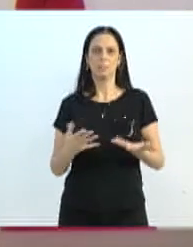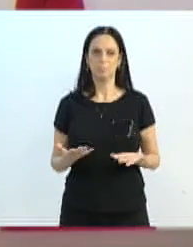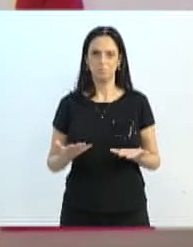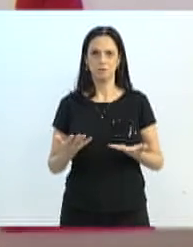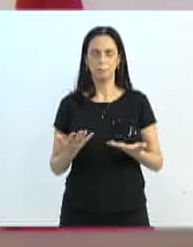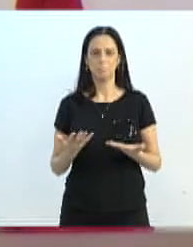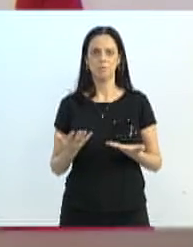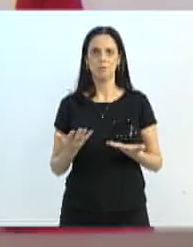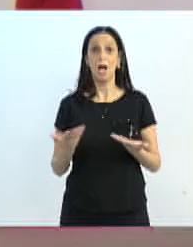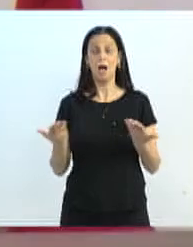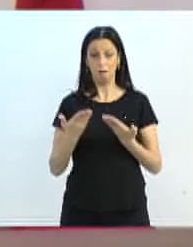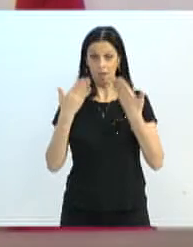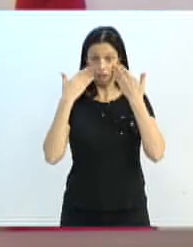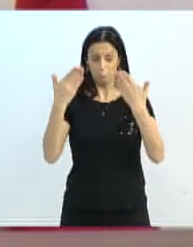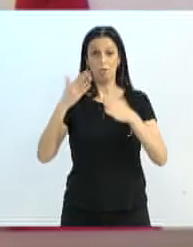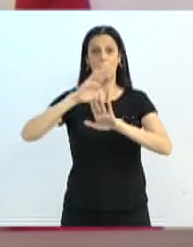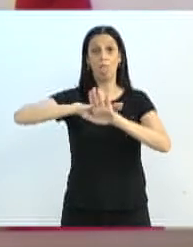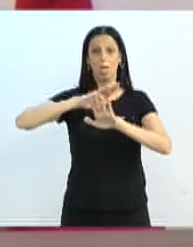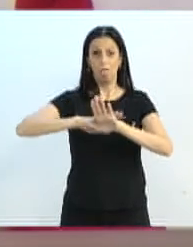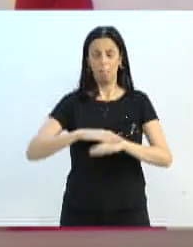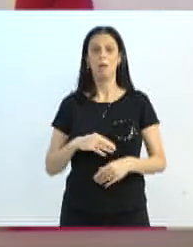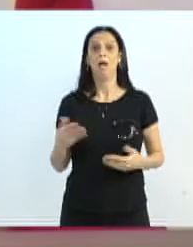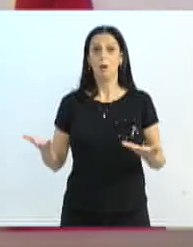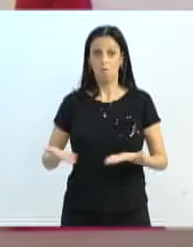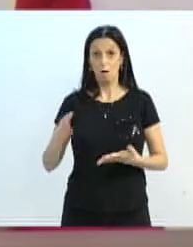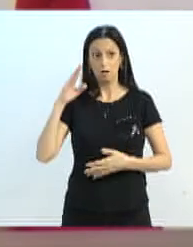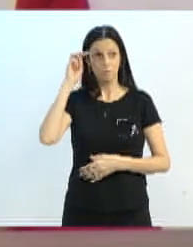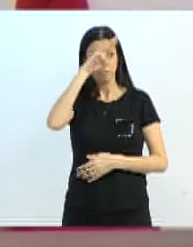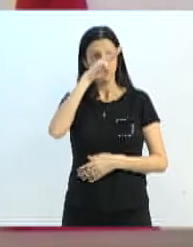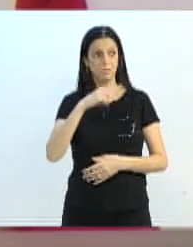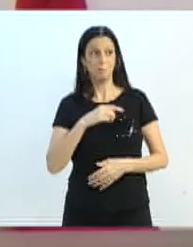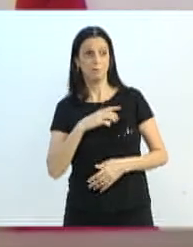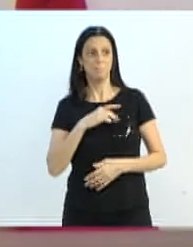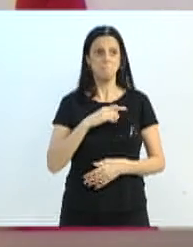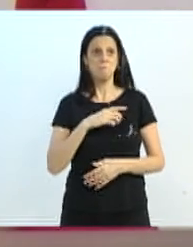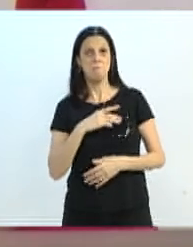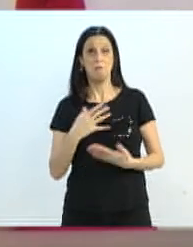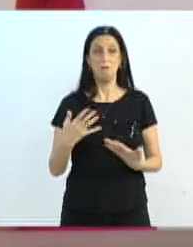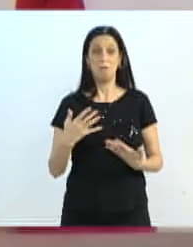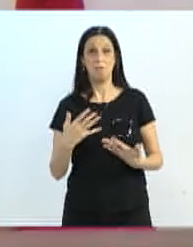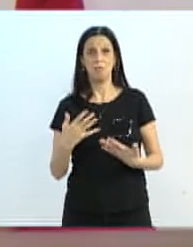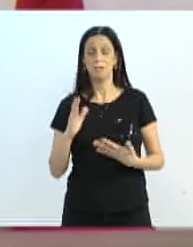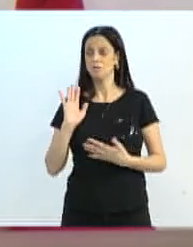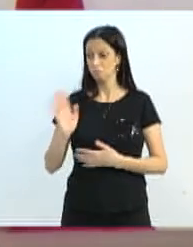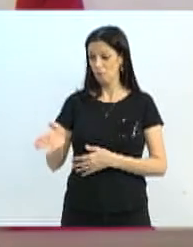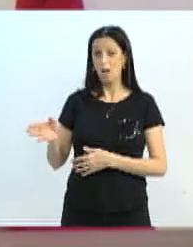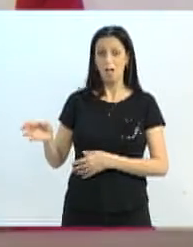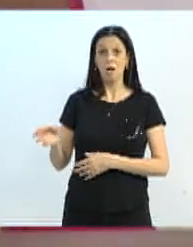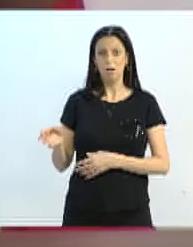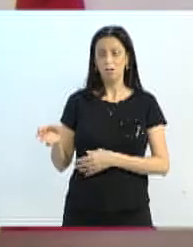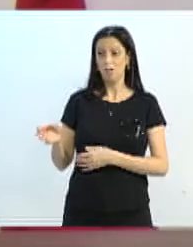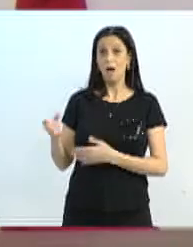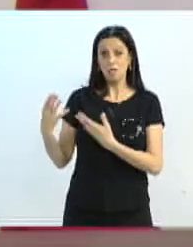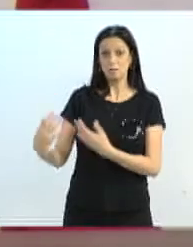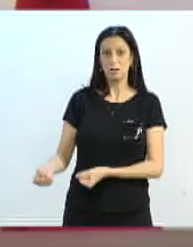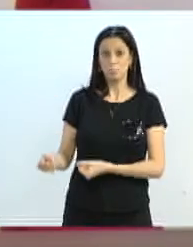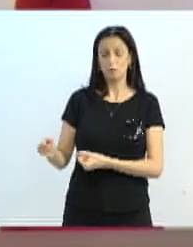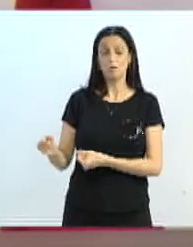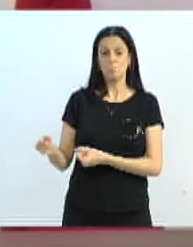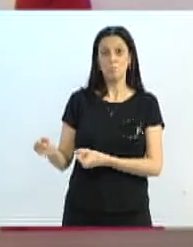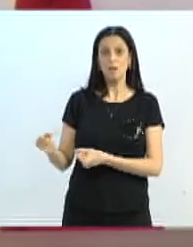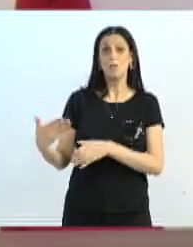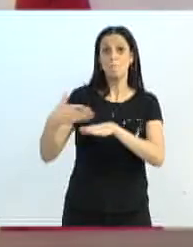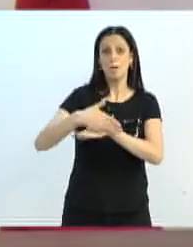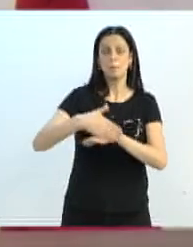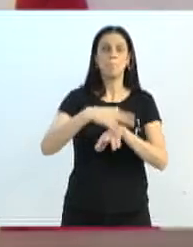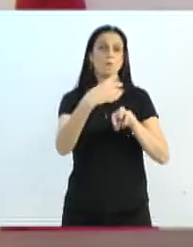a aguinha bateu na bunda e teve que correr para lá e para cá agora, e tomar café até com quem não queria, enfim, e realmente agora diz que vai pregar